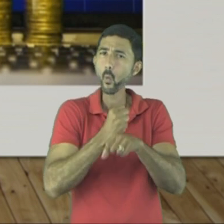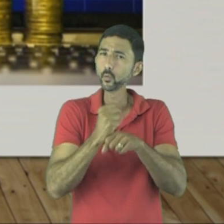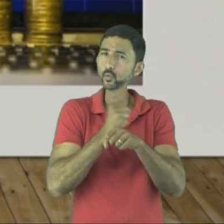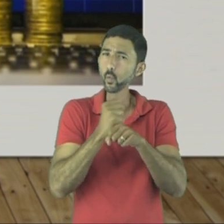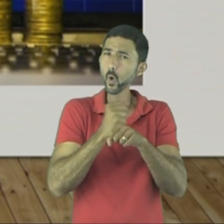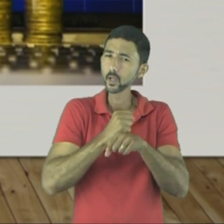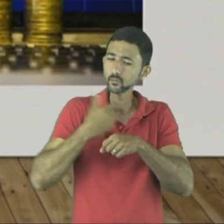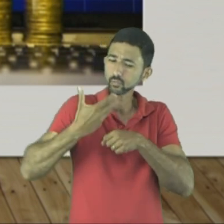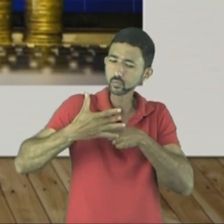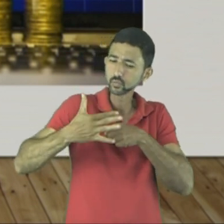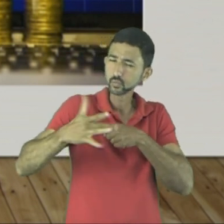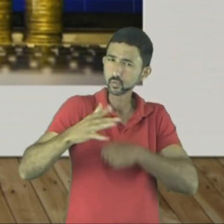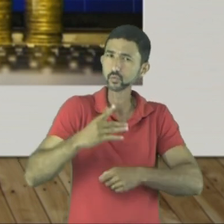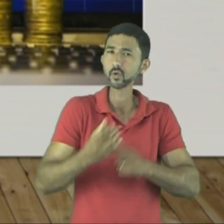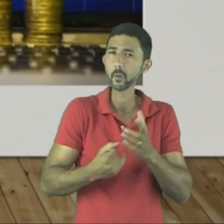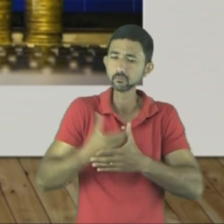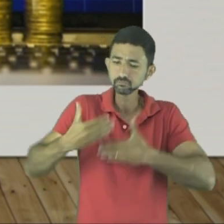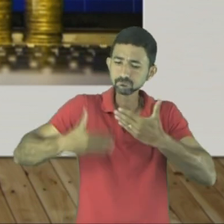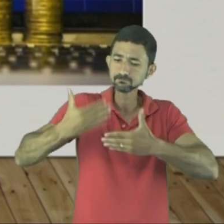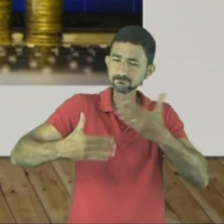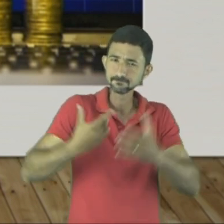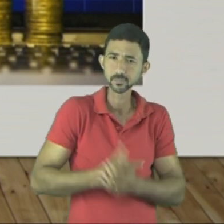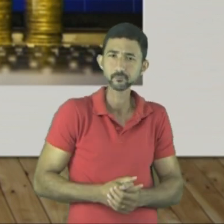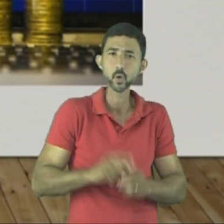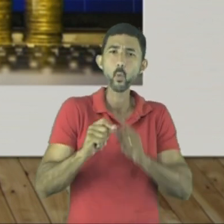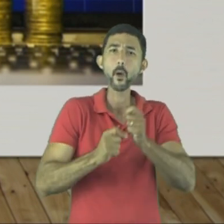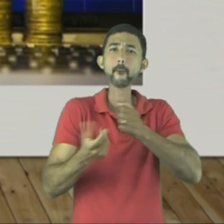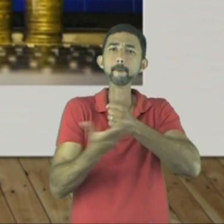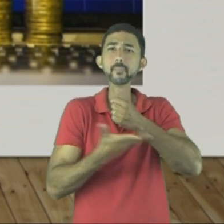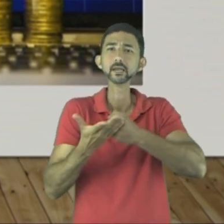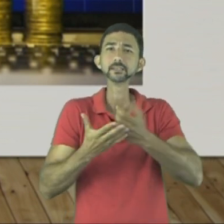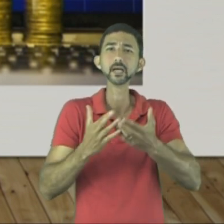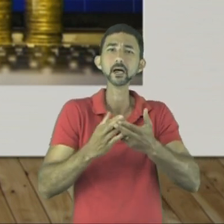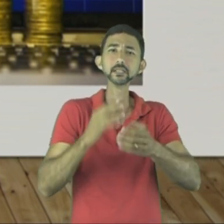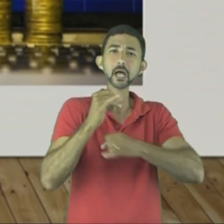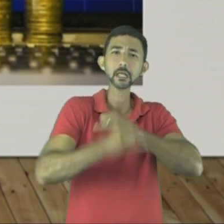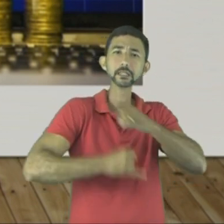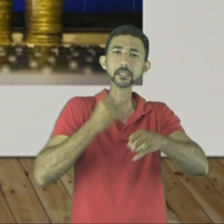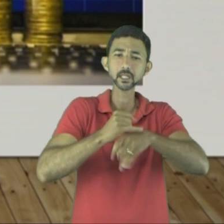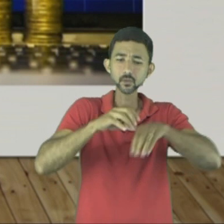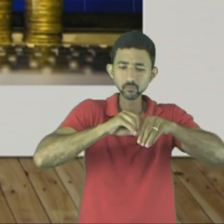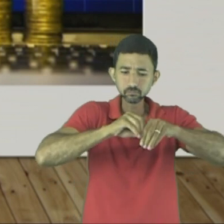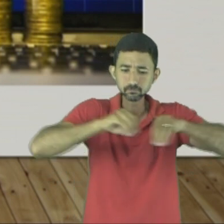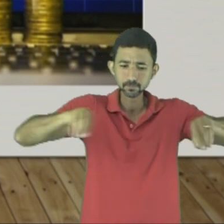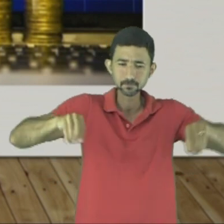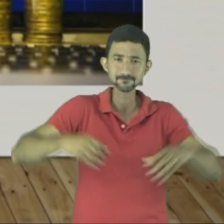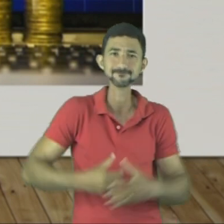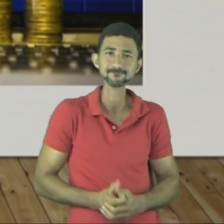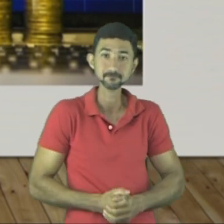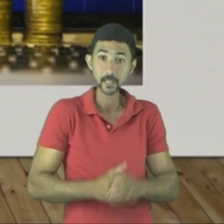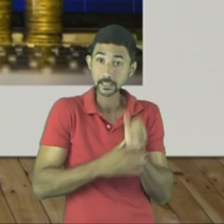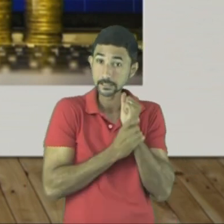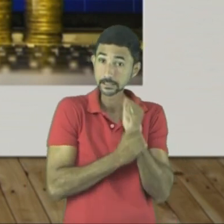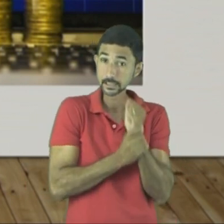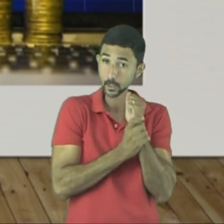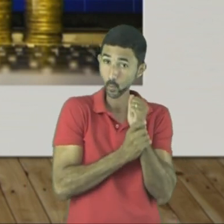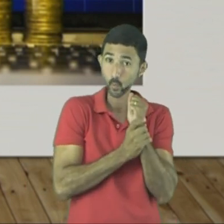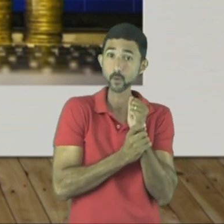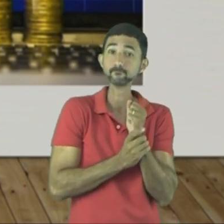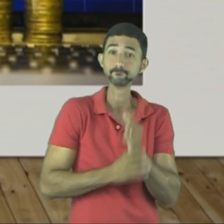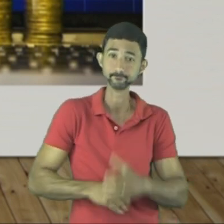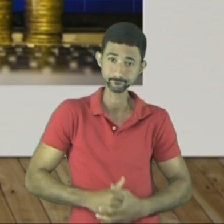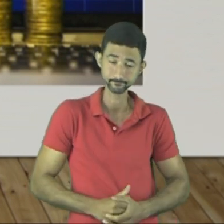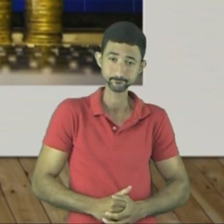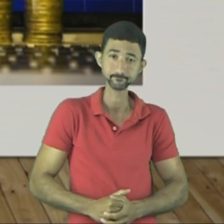qualquer interrupção, baseada em uma rede descentralizada extremamente segura,